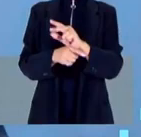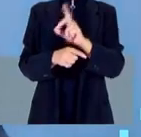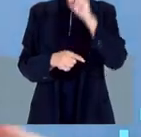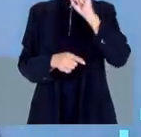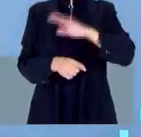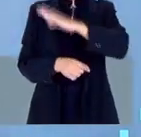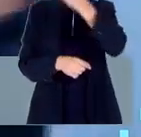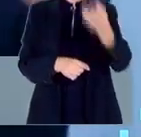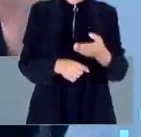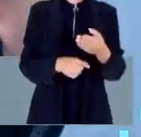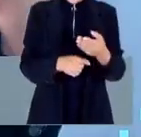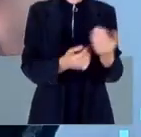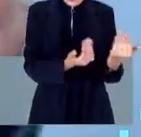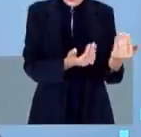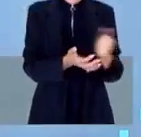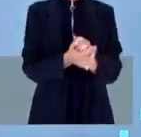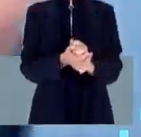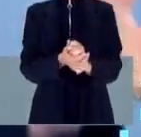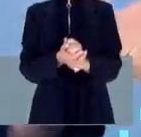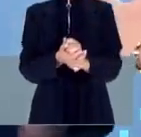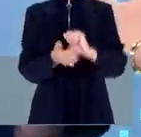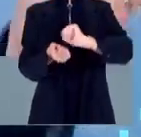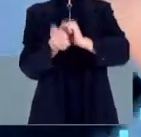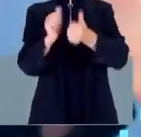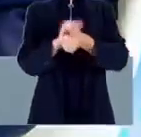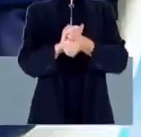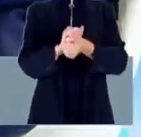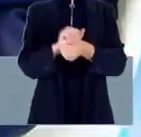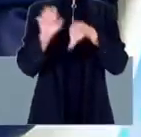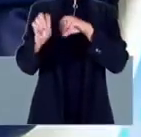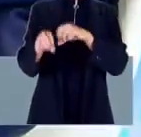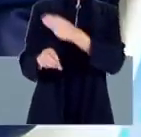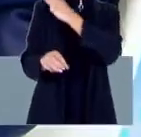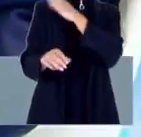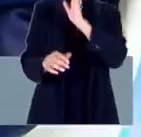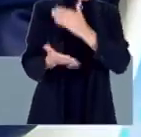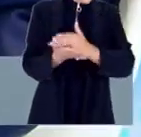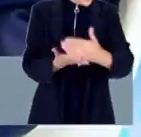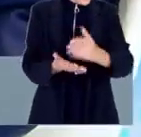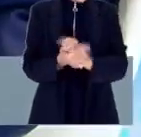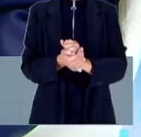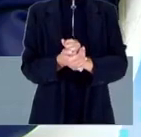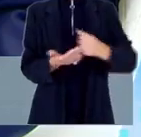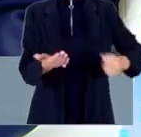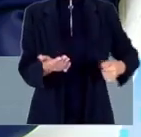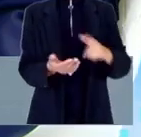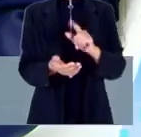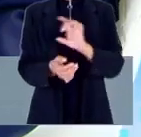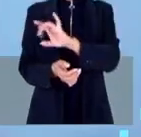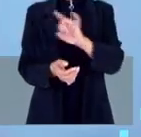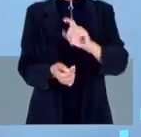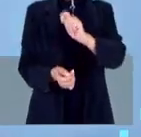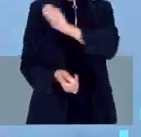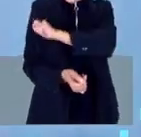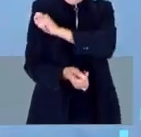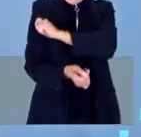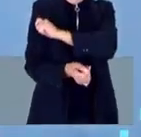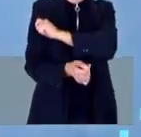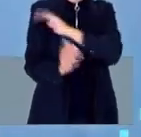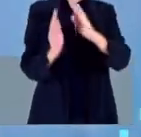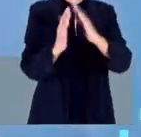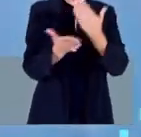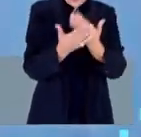integral para esse jovem a reforma de Ensino Médio já tá aí é uma realidade vai ser pago por aluno dessa escola